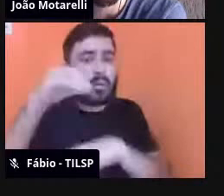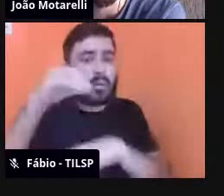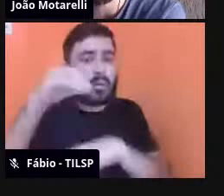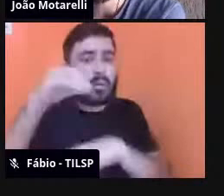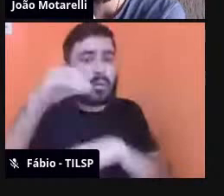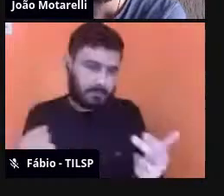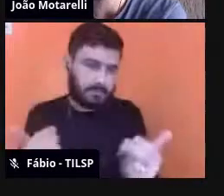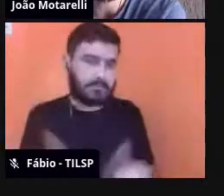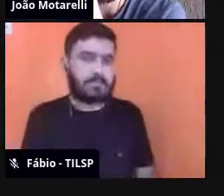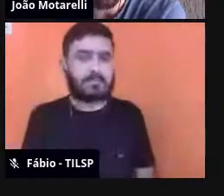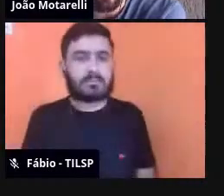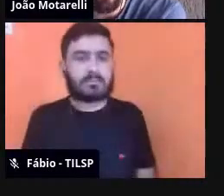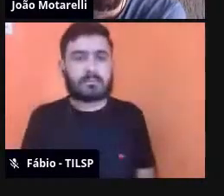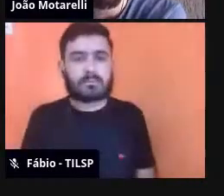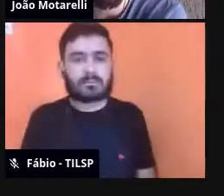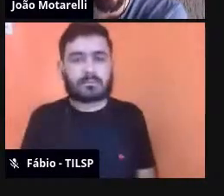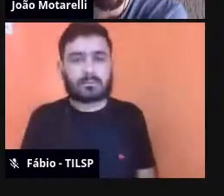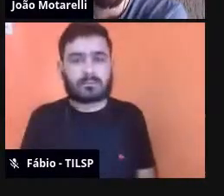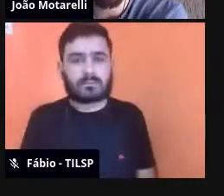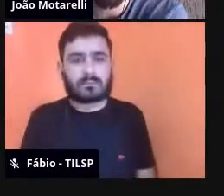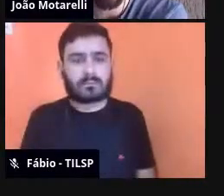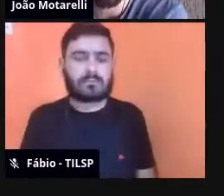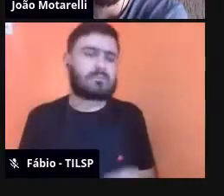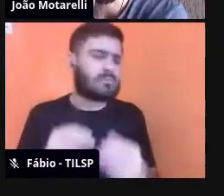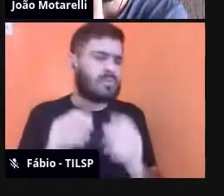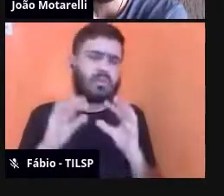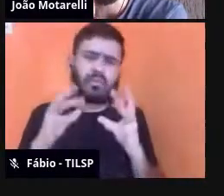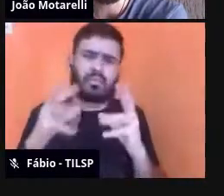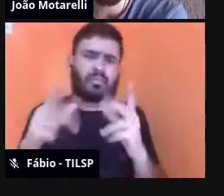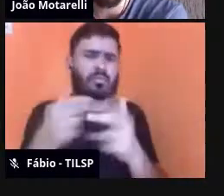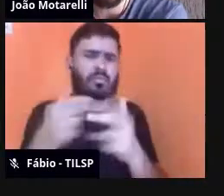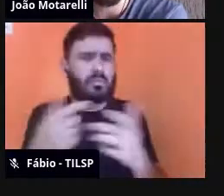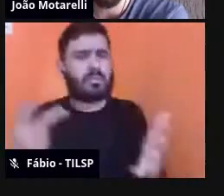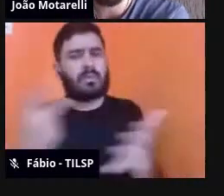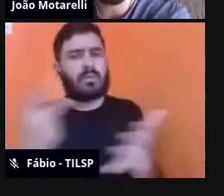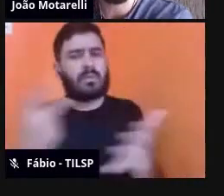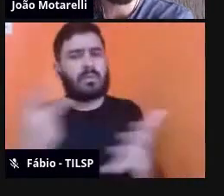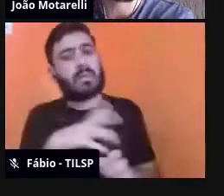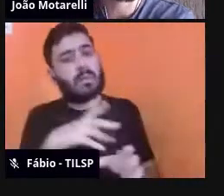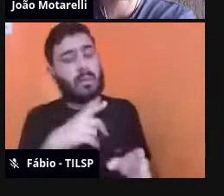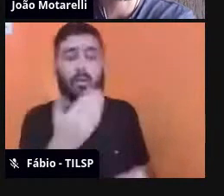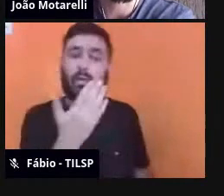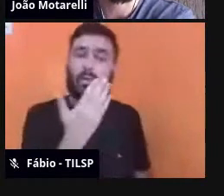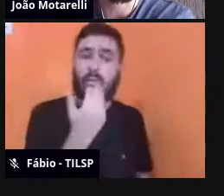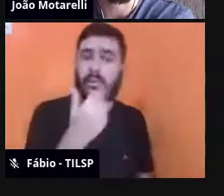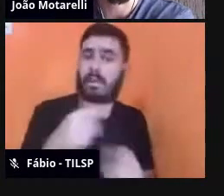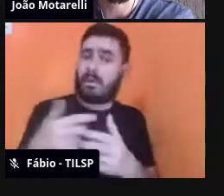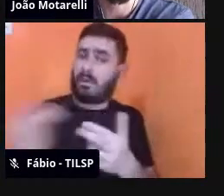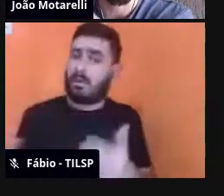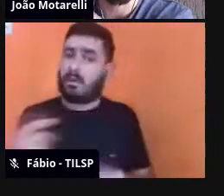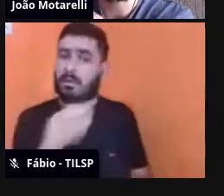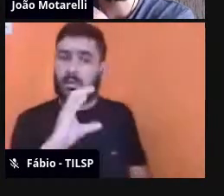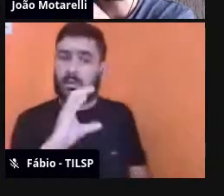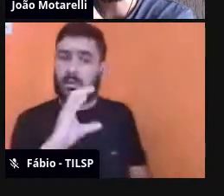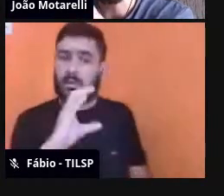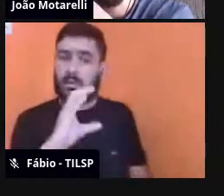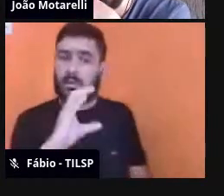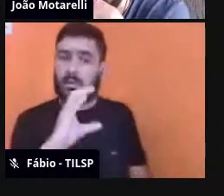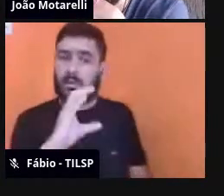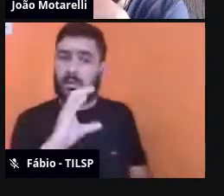a uma relação alterada com o comer e com a comida, que pode estar mais ou menos associada com o corpo,